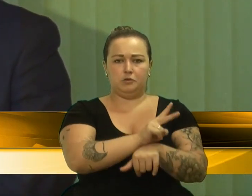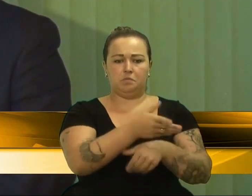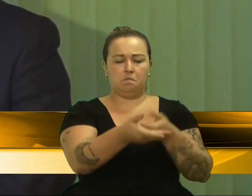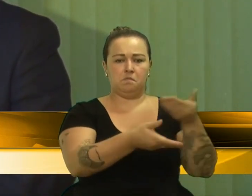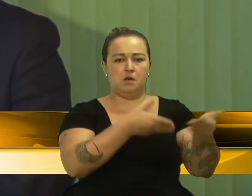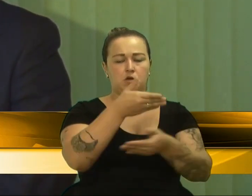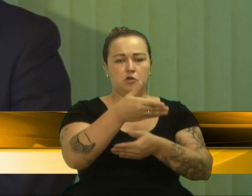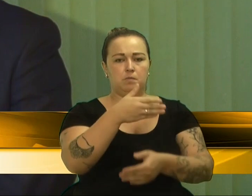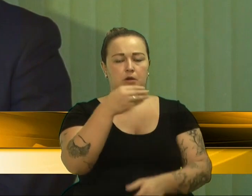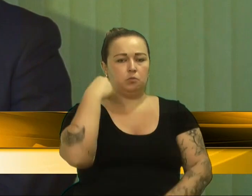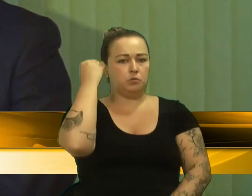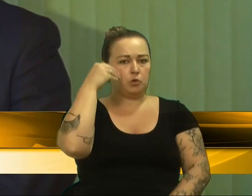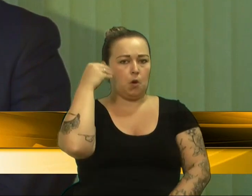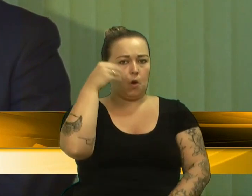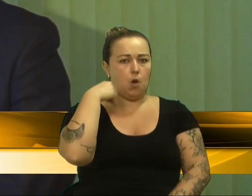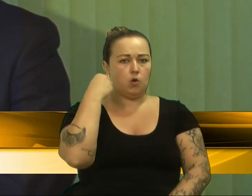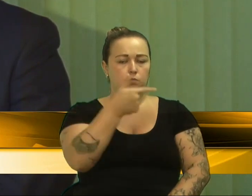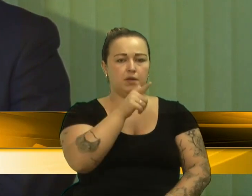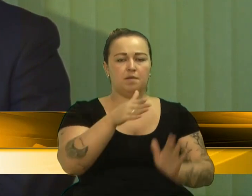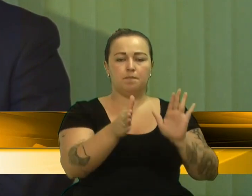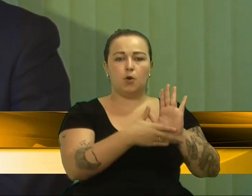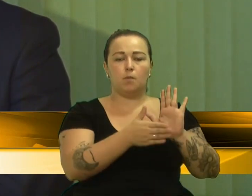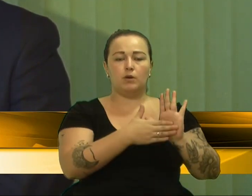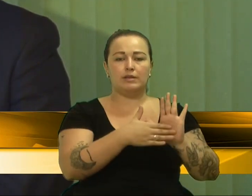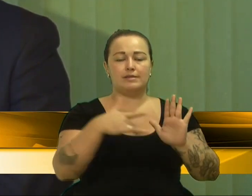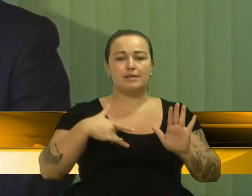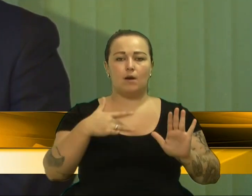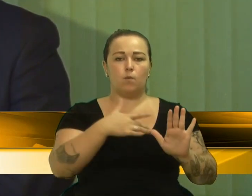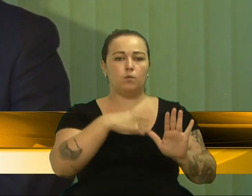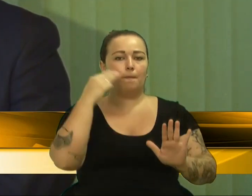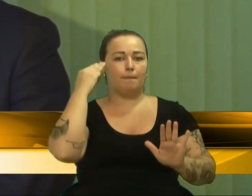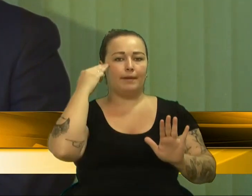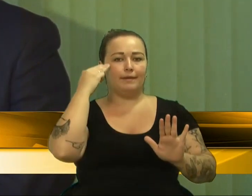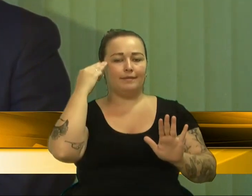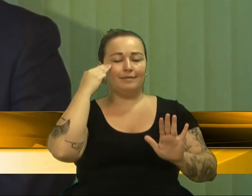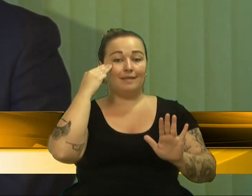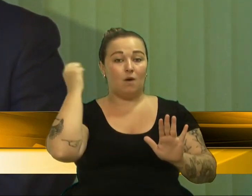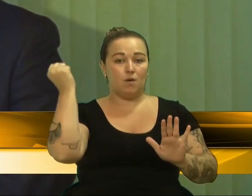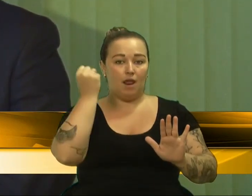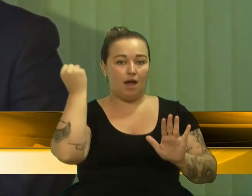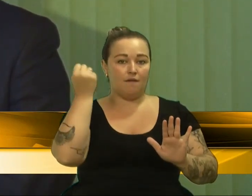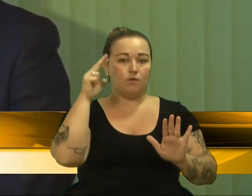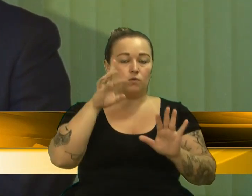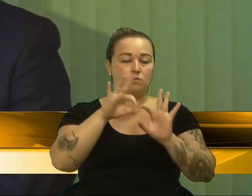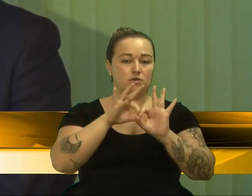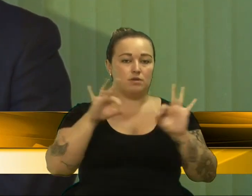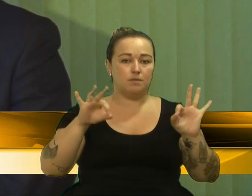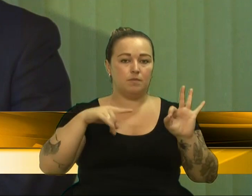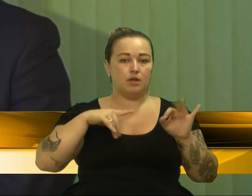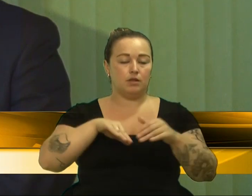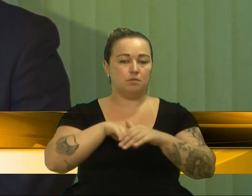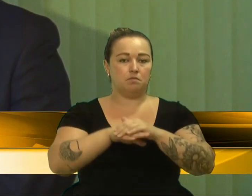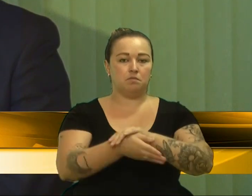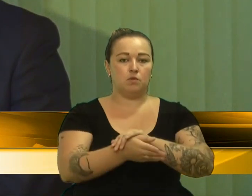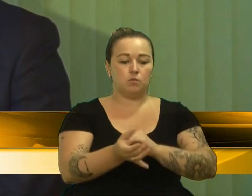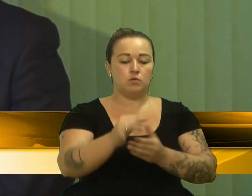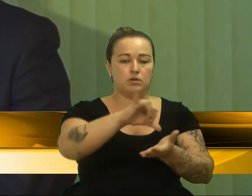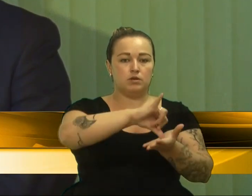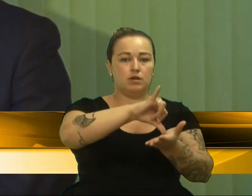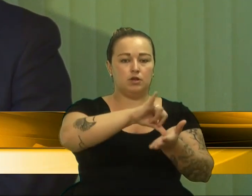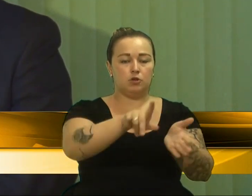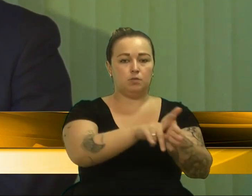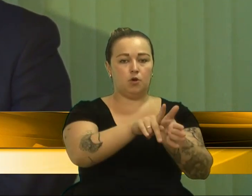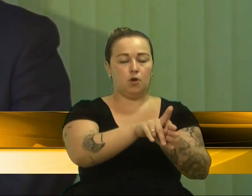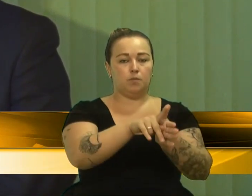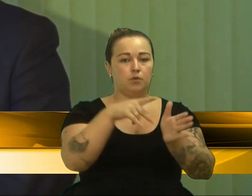também não tem uma proposta para a saúde mental das crianças e adolescentes, exceto para transtornos mentais graves, através da implantação dos Centros de Atenção